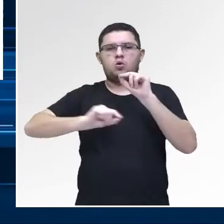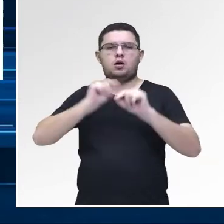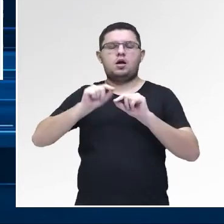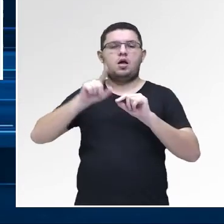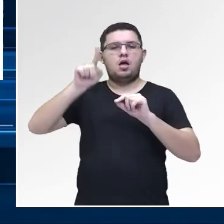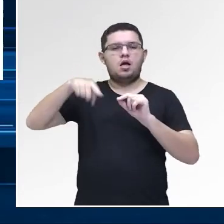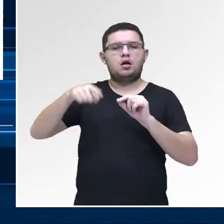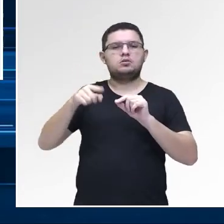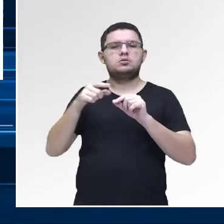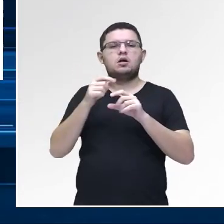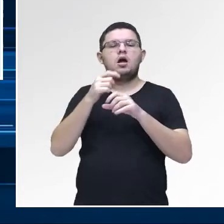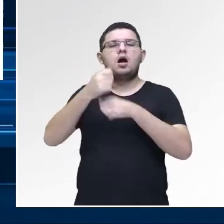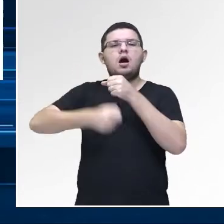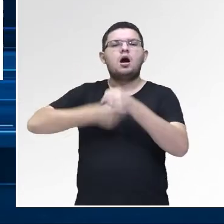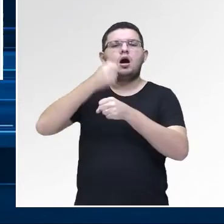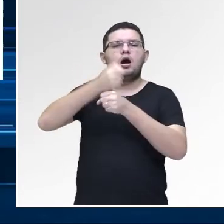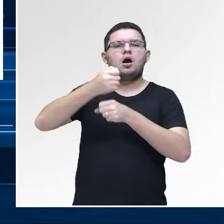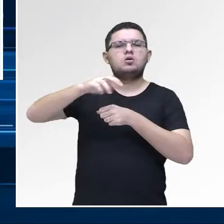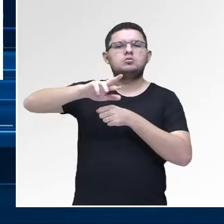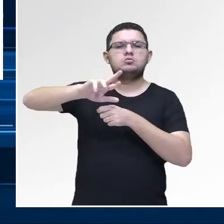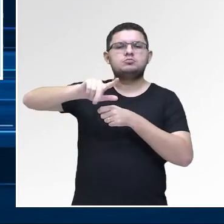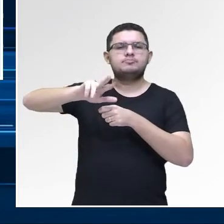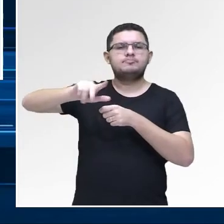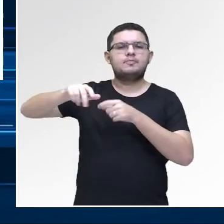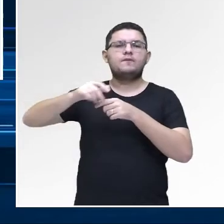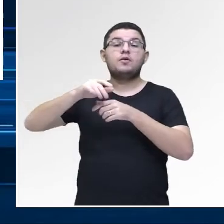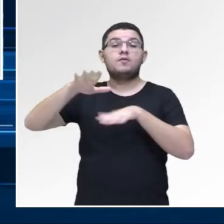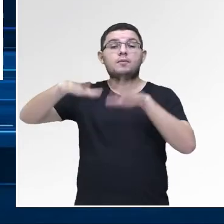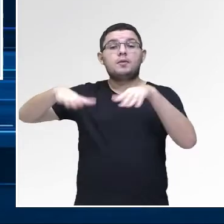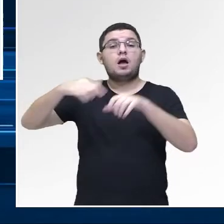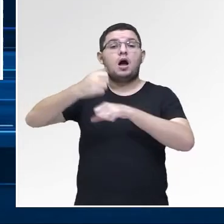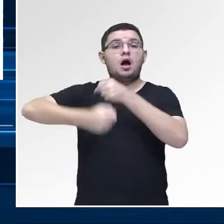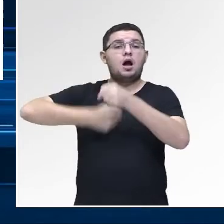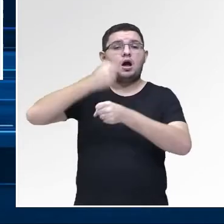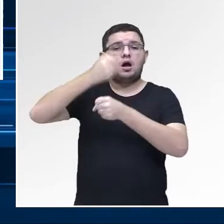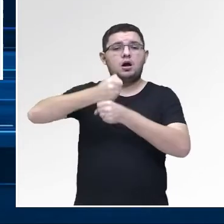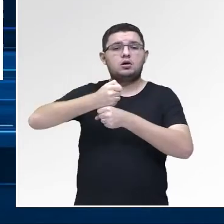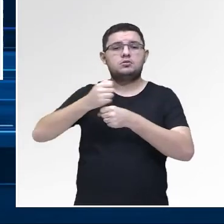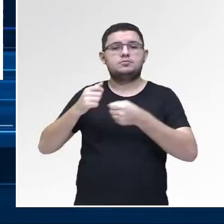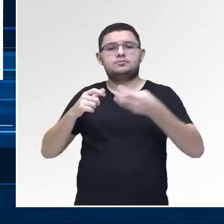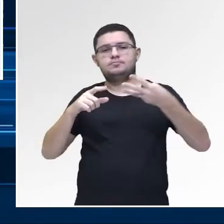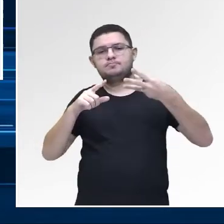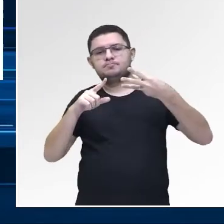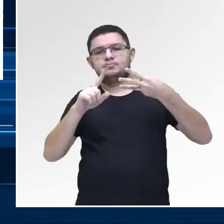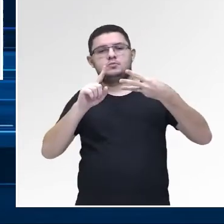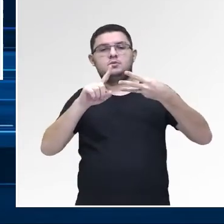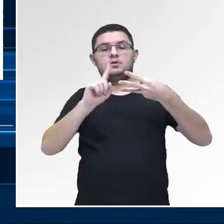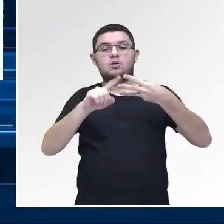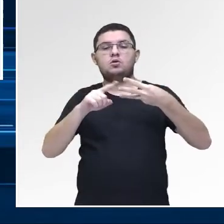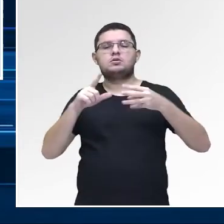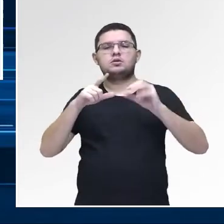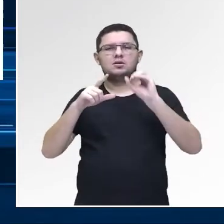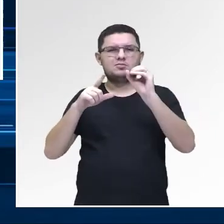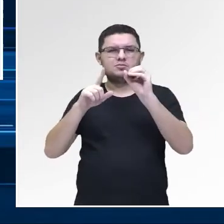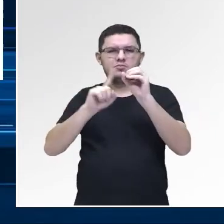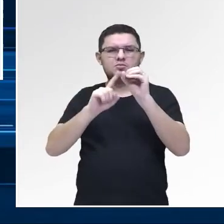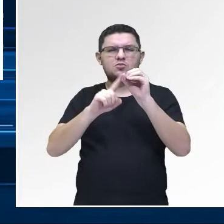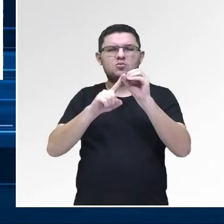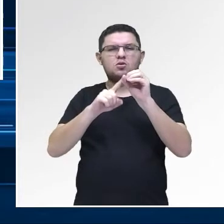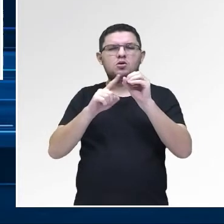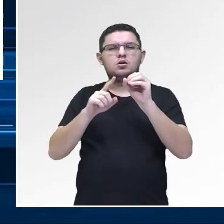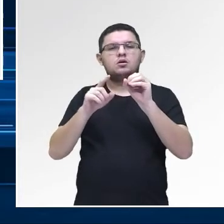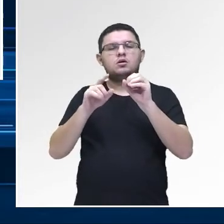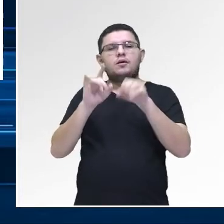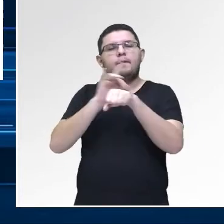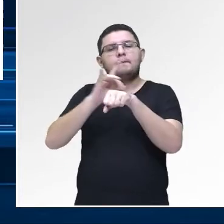anos diferentes, tá? A bolinha mais escura representa o ano de 1940.